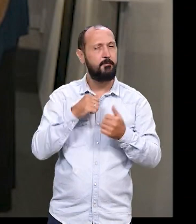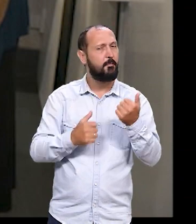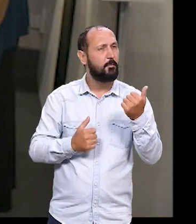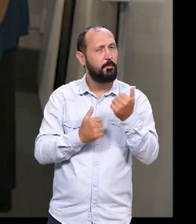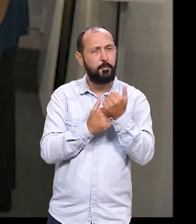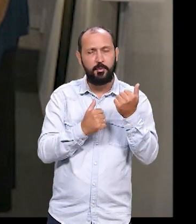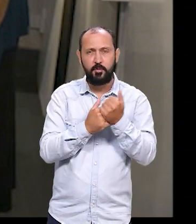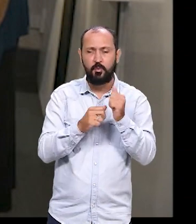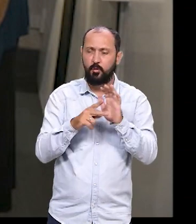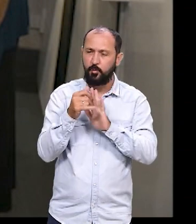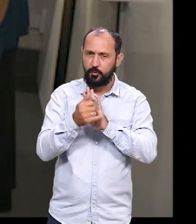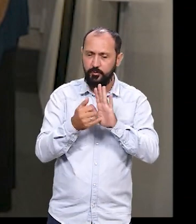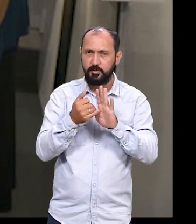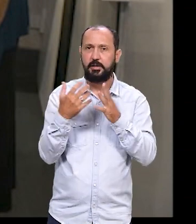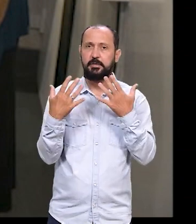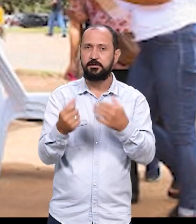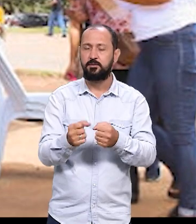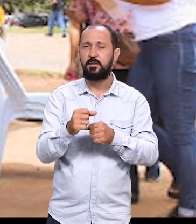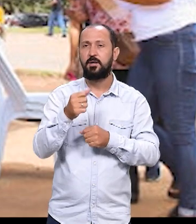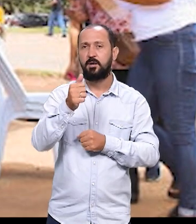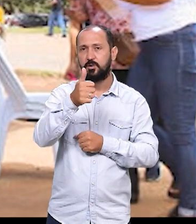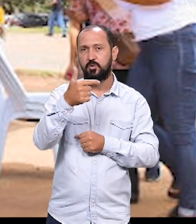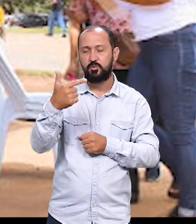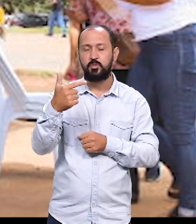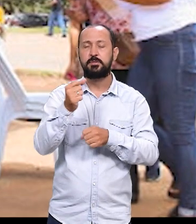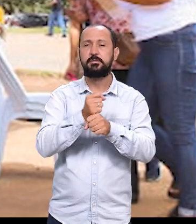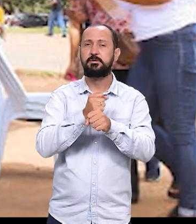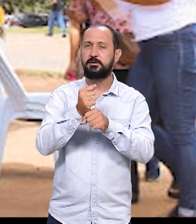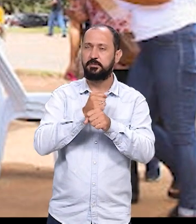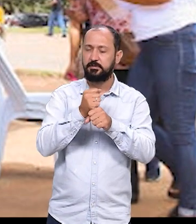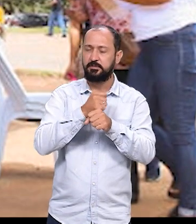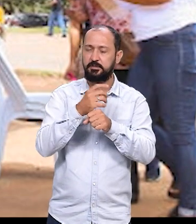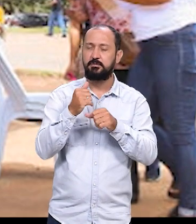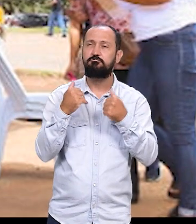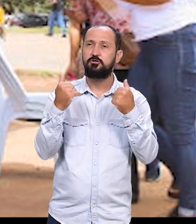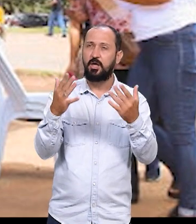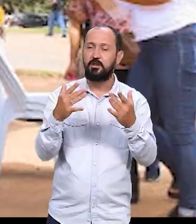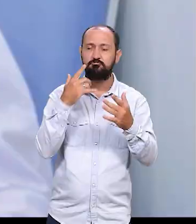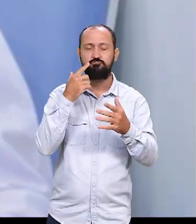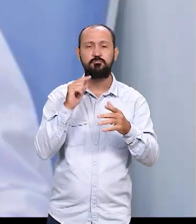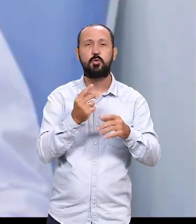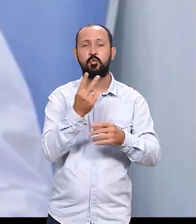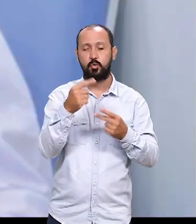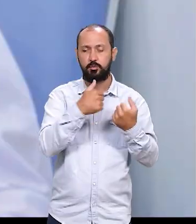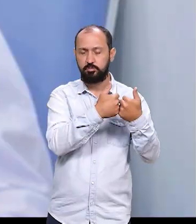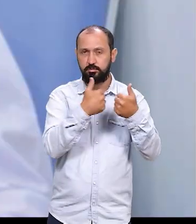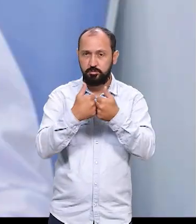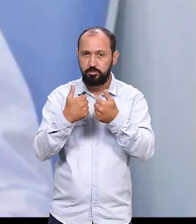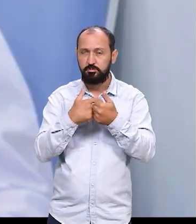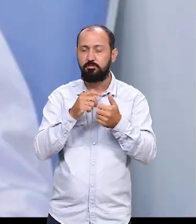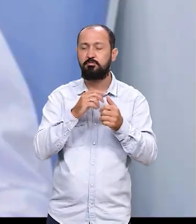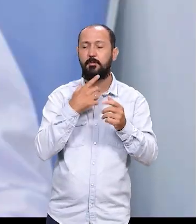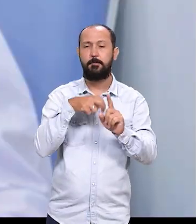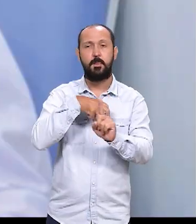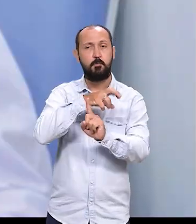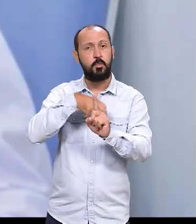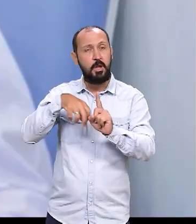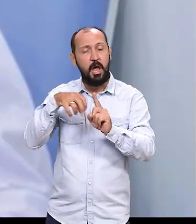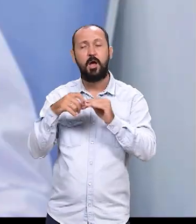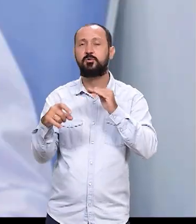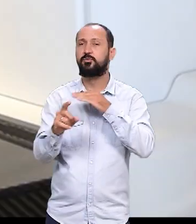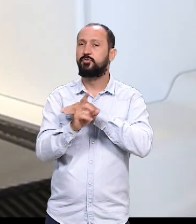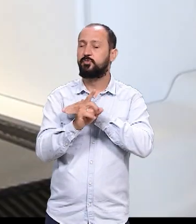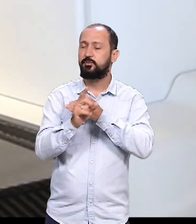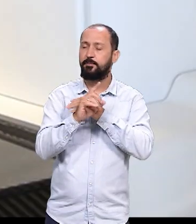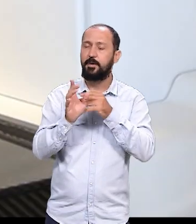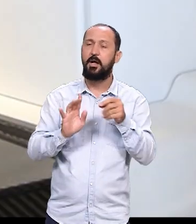apoiou incondicionalmente o projeto e há 12 anos a gente tá na Estrada São duas unidades móveis que contemplam várias modalidades de